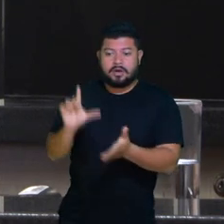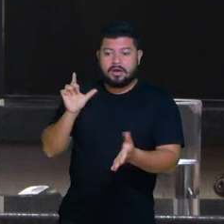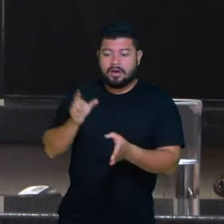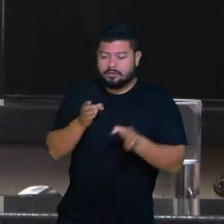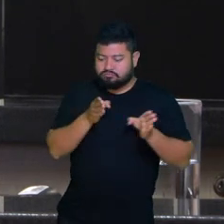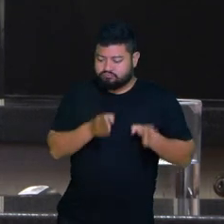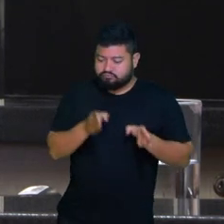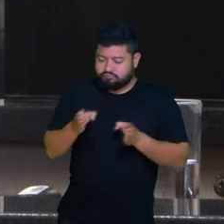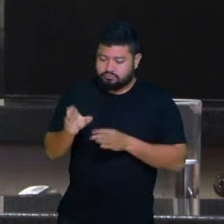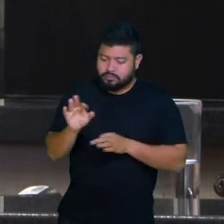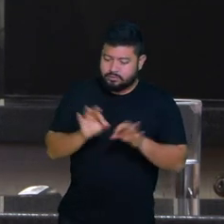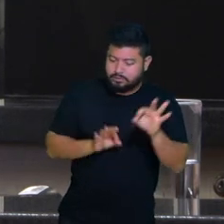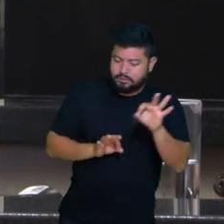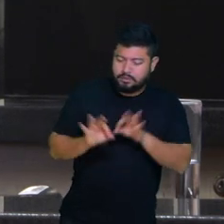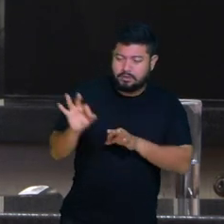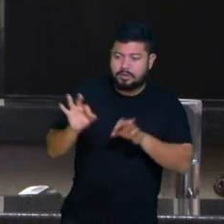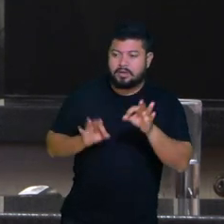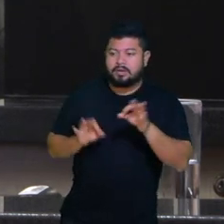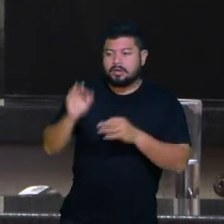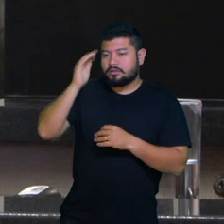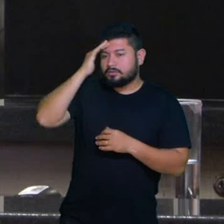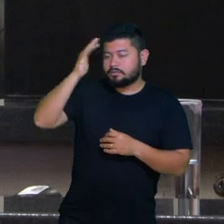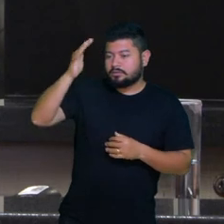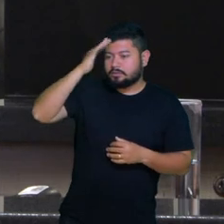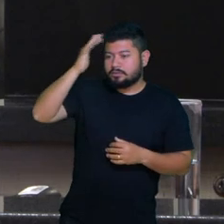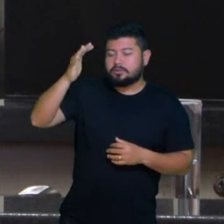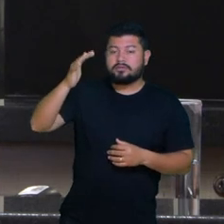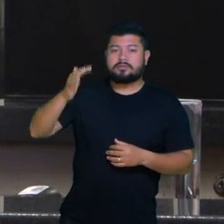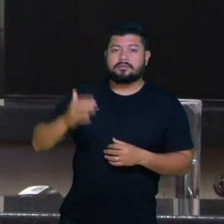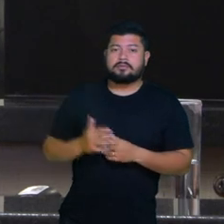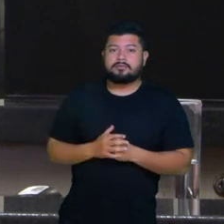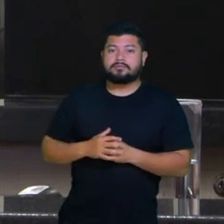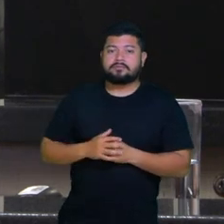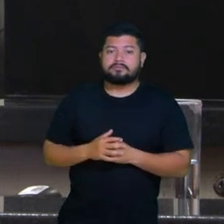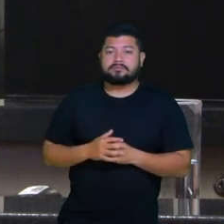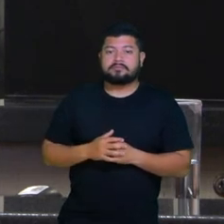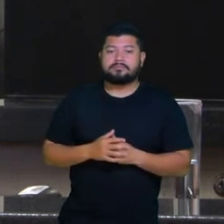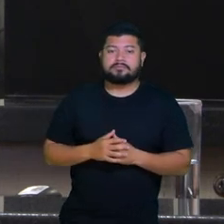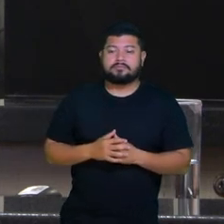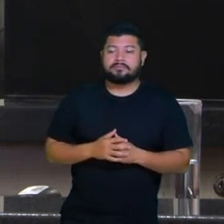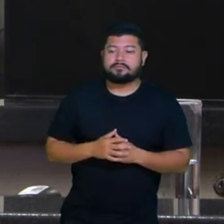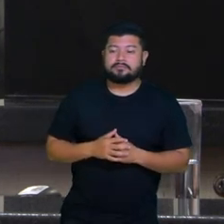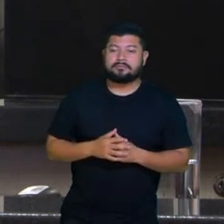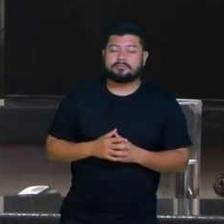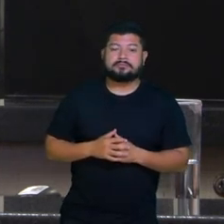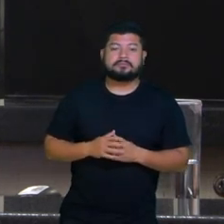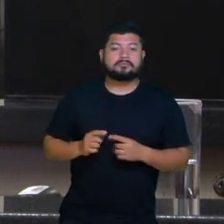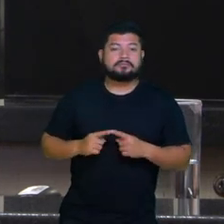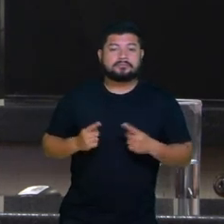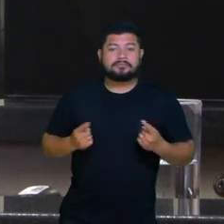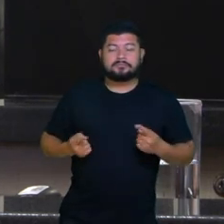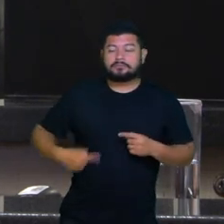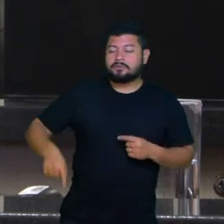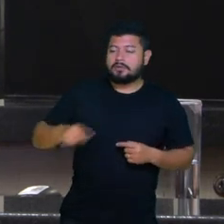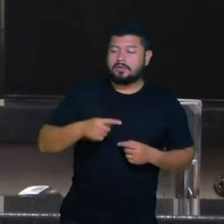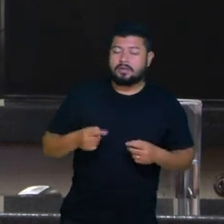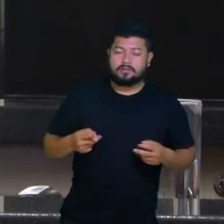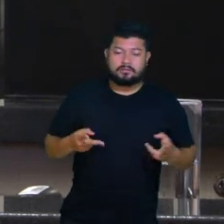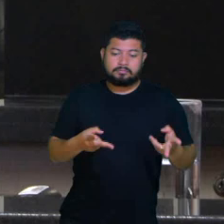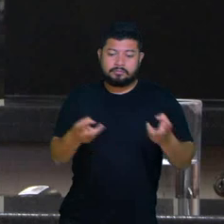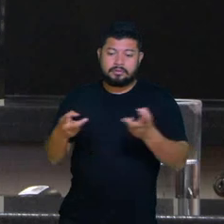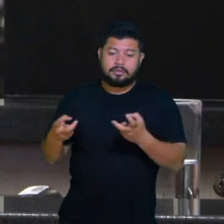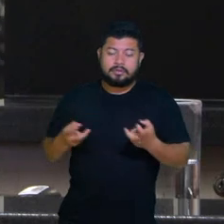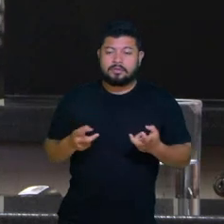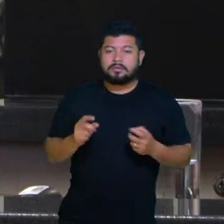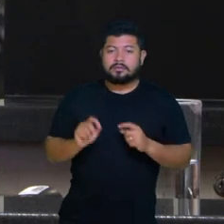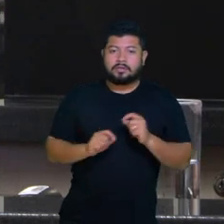refletida intencional tá então eh o que a gente tem observado Né desde a